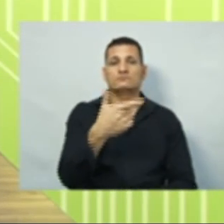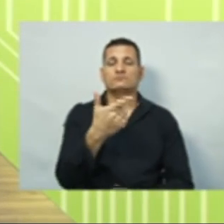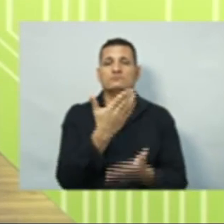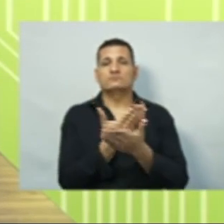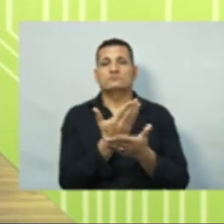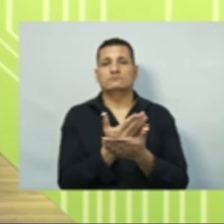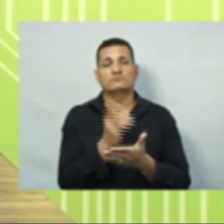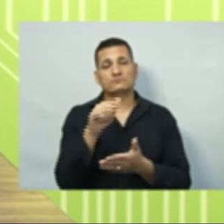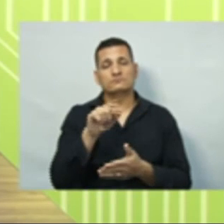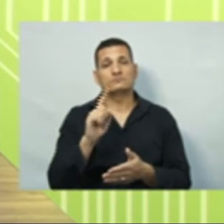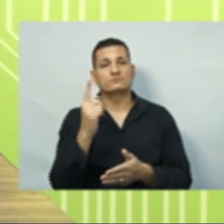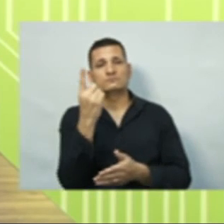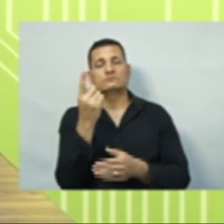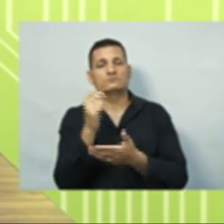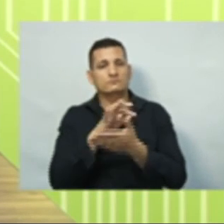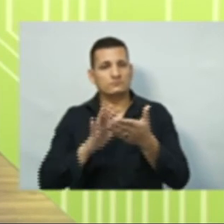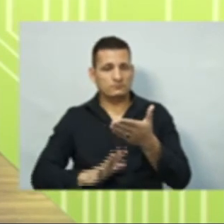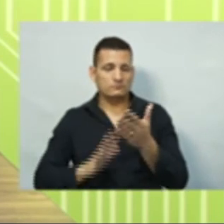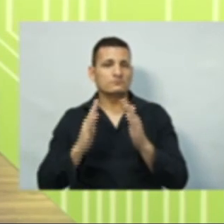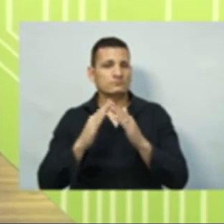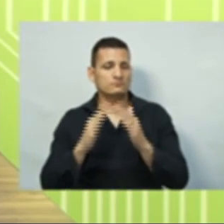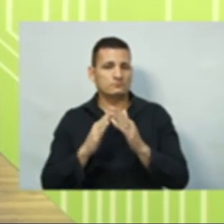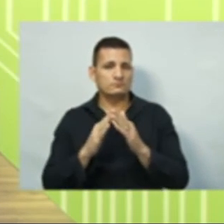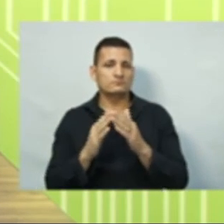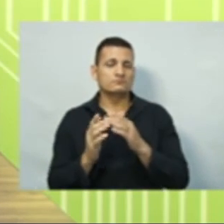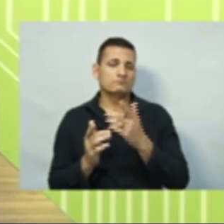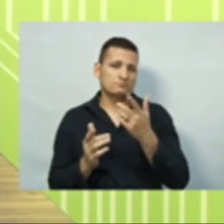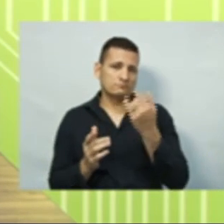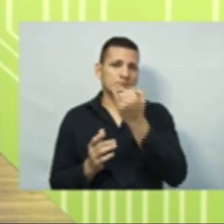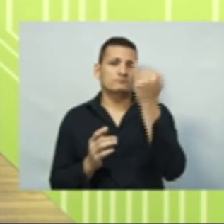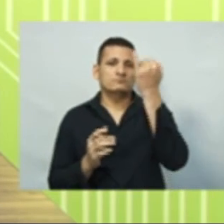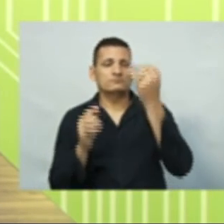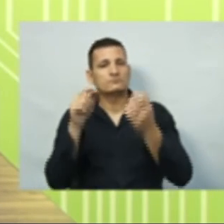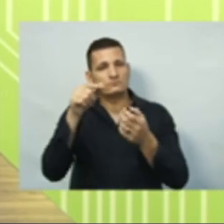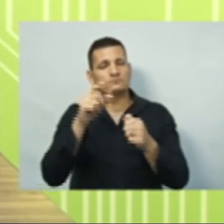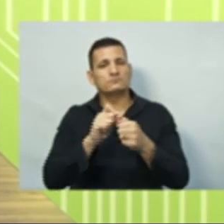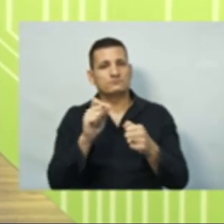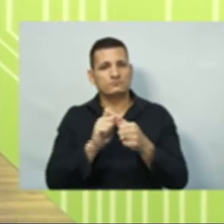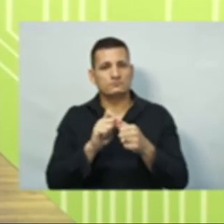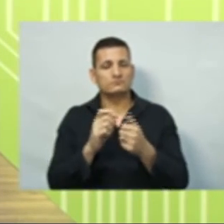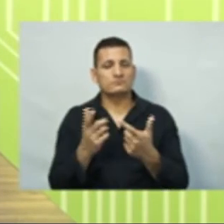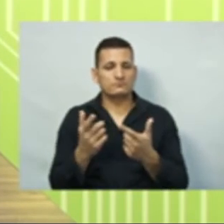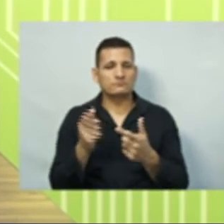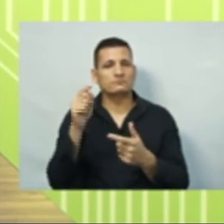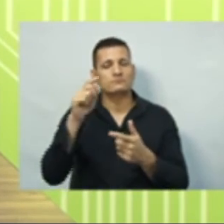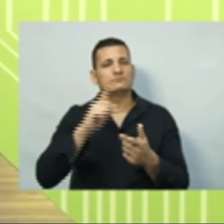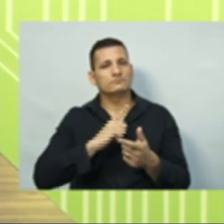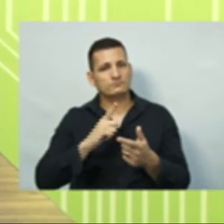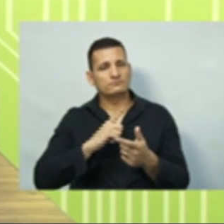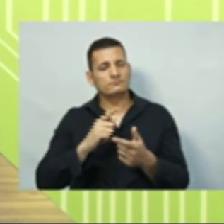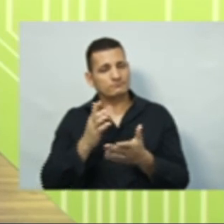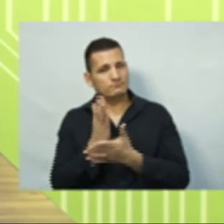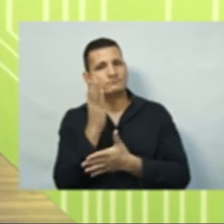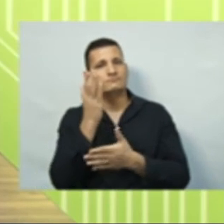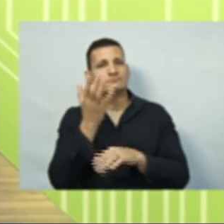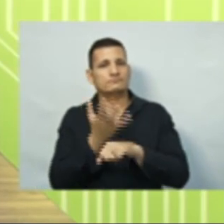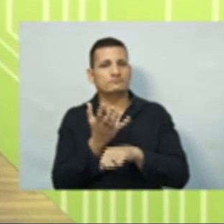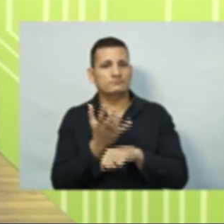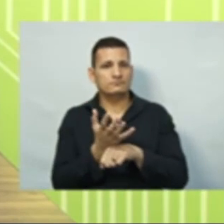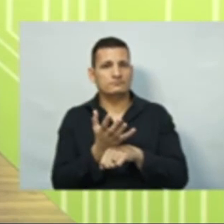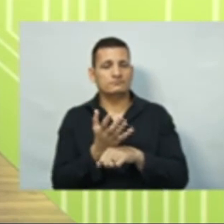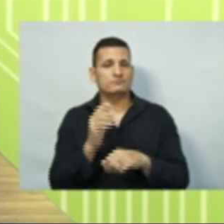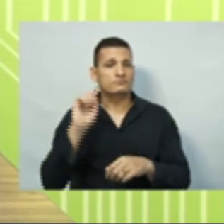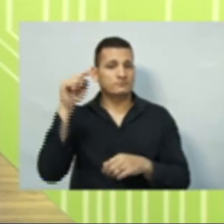as únicas atividades de casa dessa disciplina. É muito importante que você faça para que você tenha aprovação na disciplina.